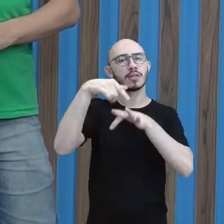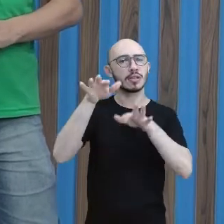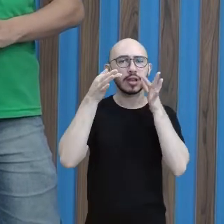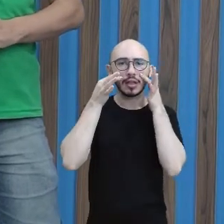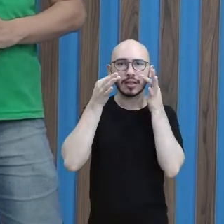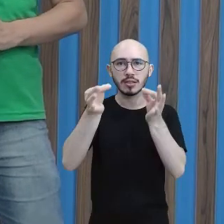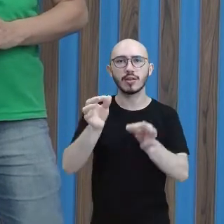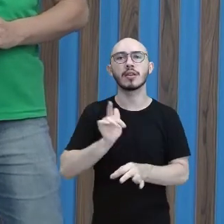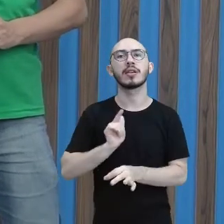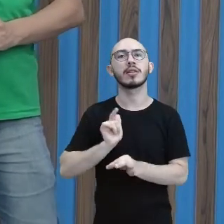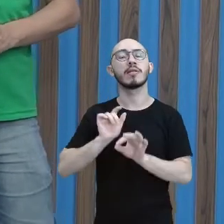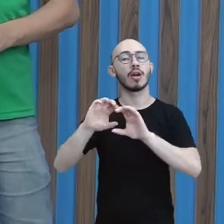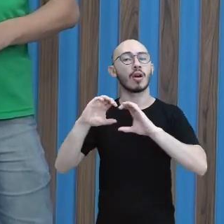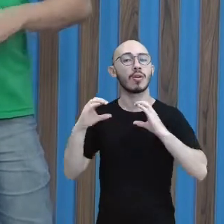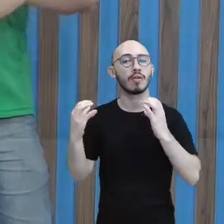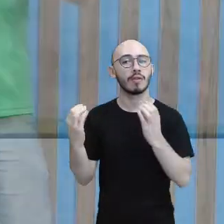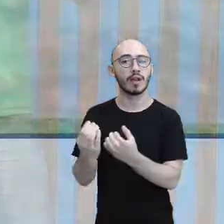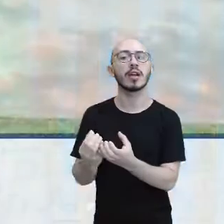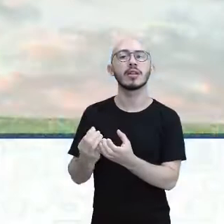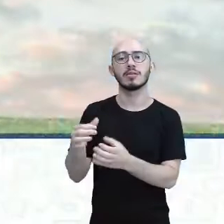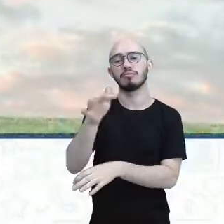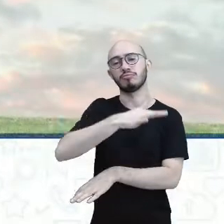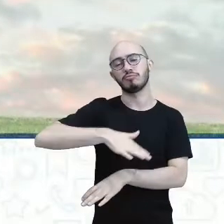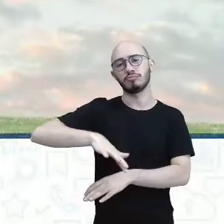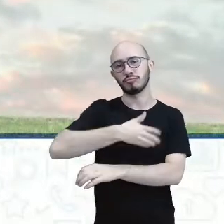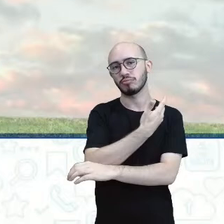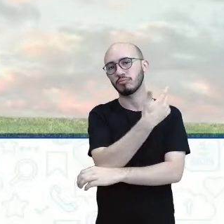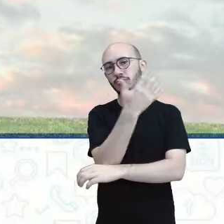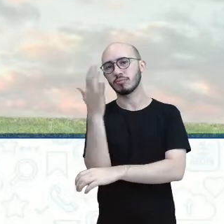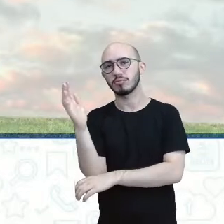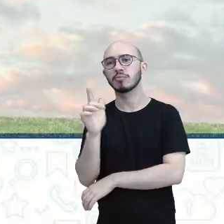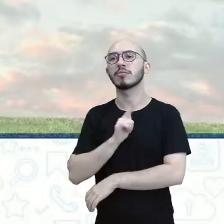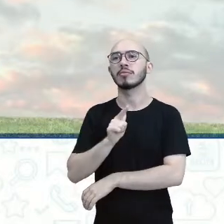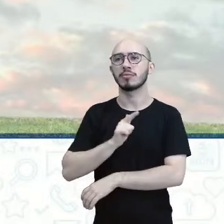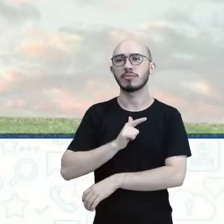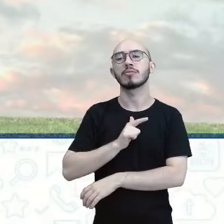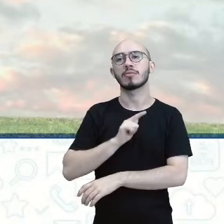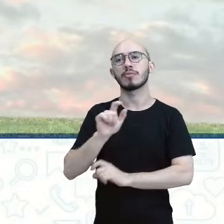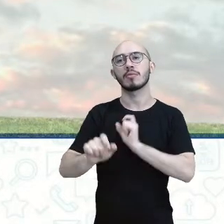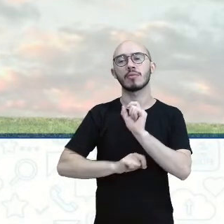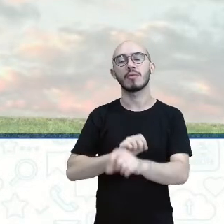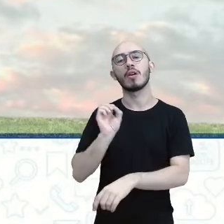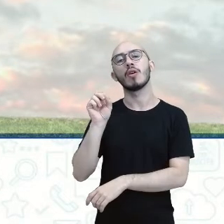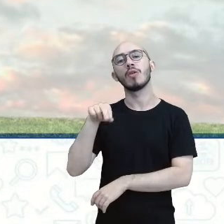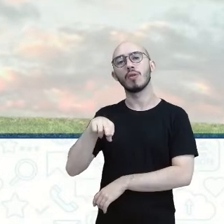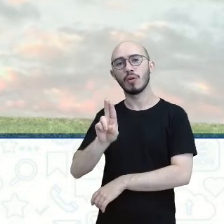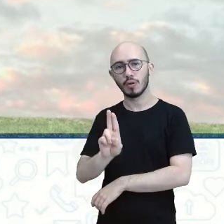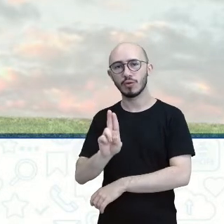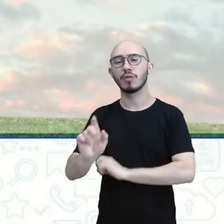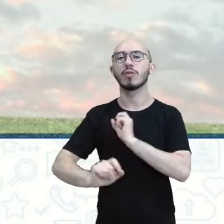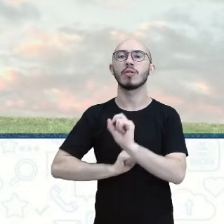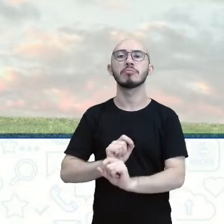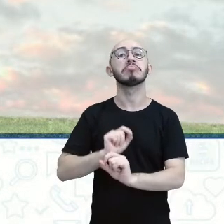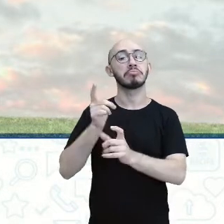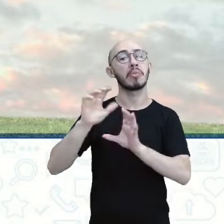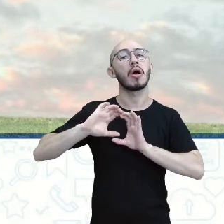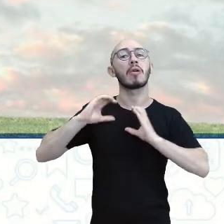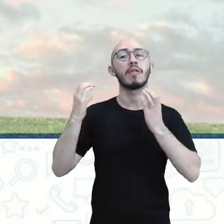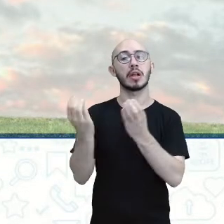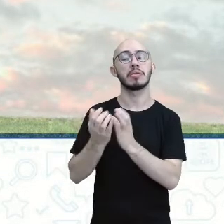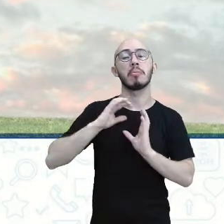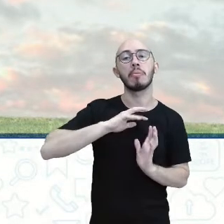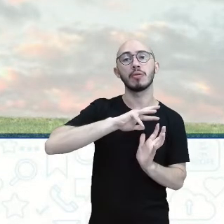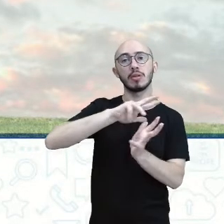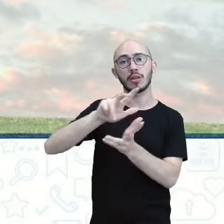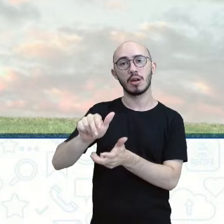aí a conferência, né, do meio ambiente promovida pela ONU, né? Então, uma conferência internacional muito importante que